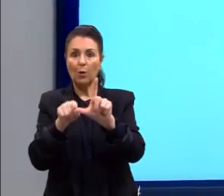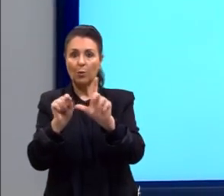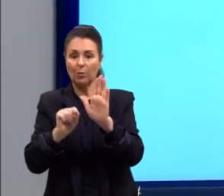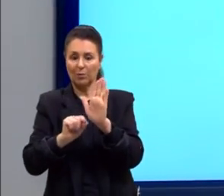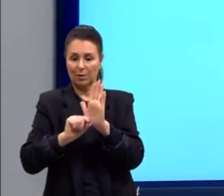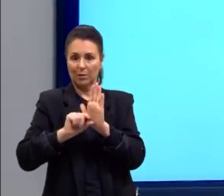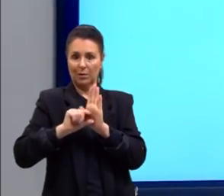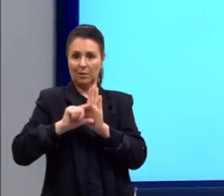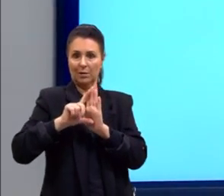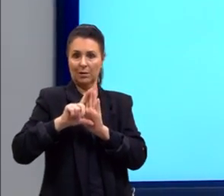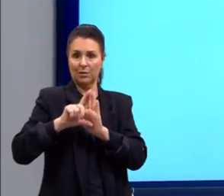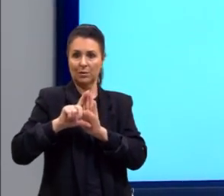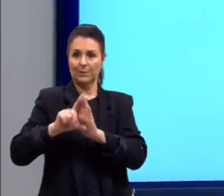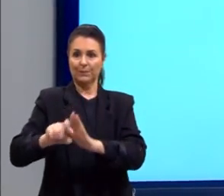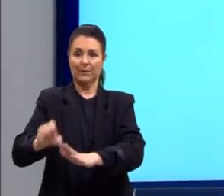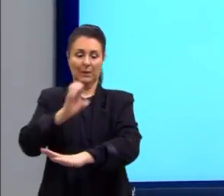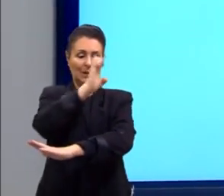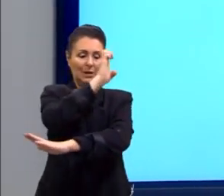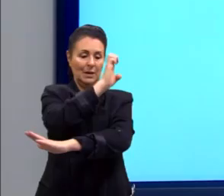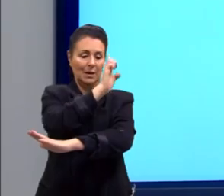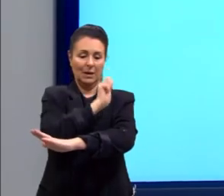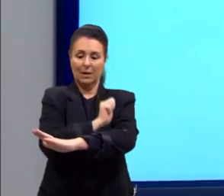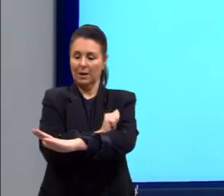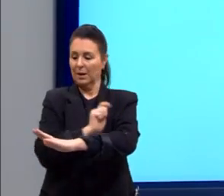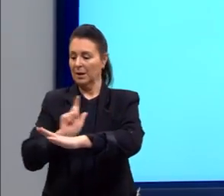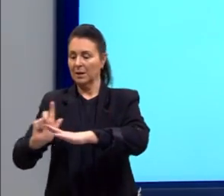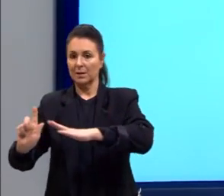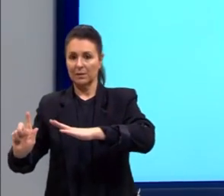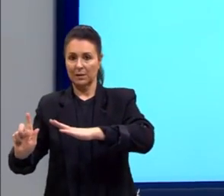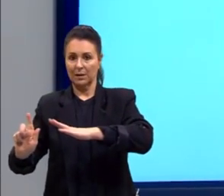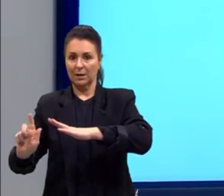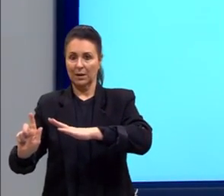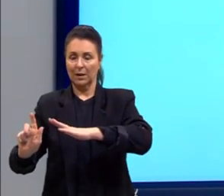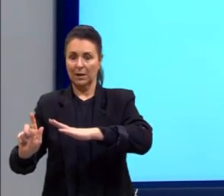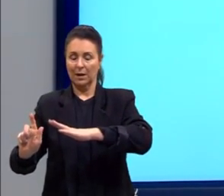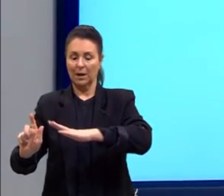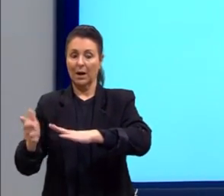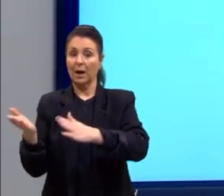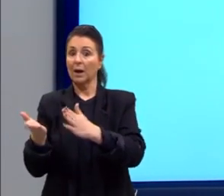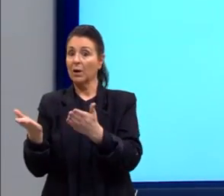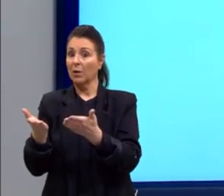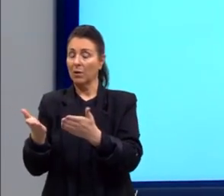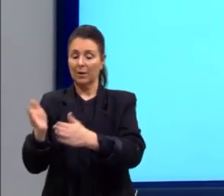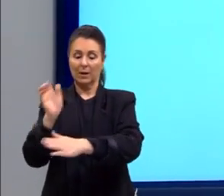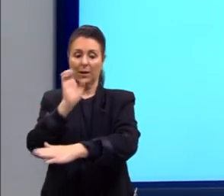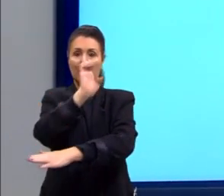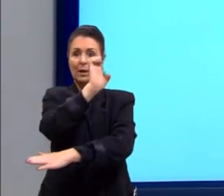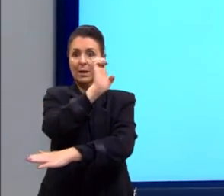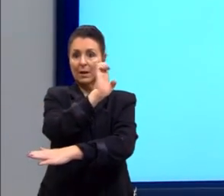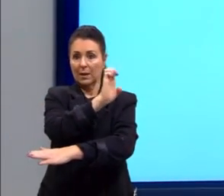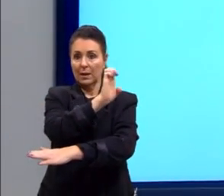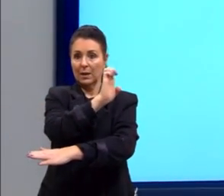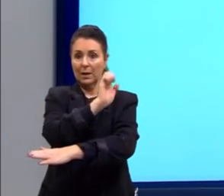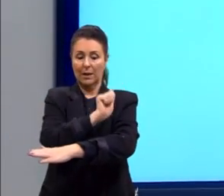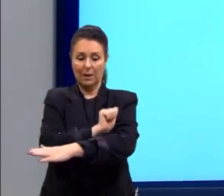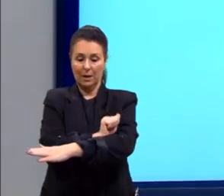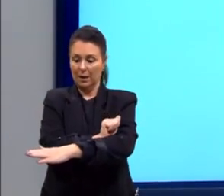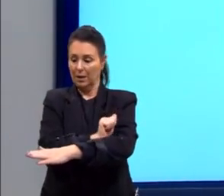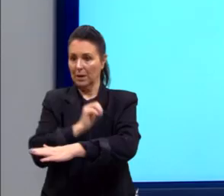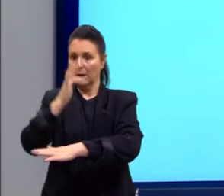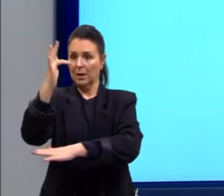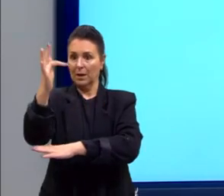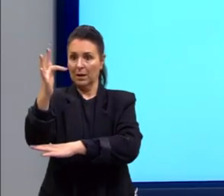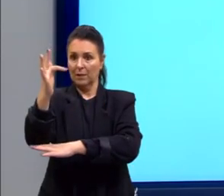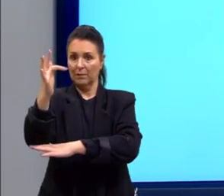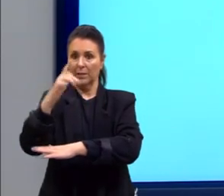o ângulo e a g e também analisarmos o ângulo EA f e possuem